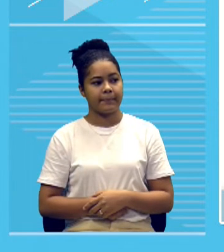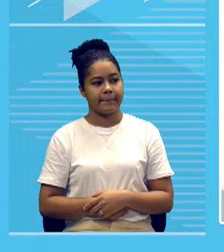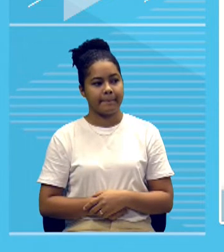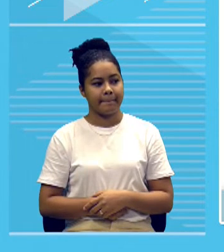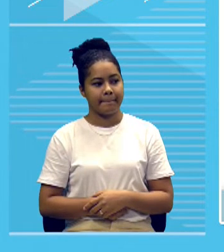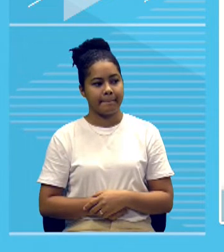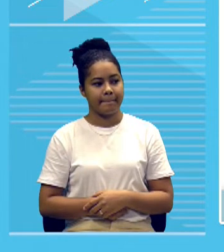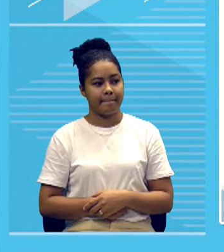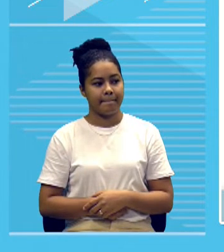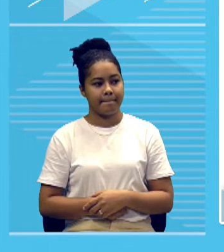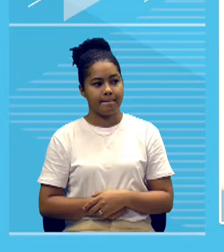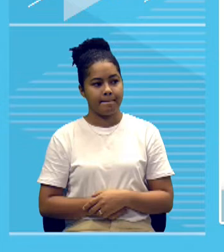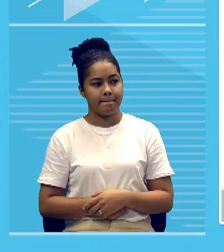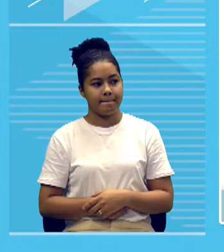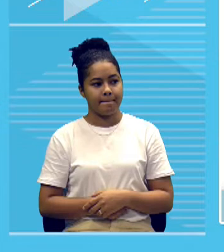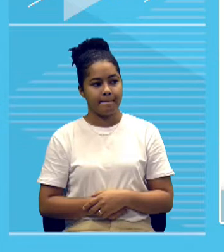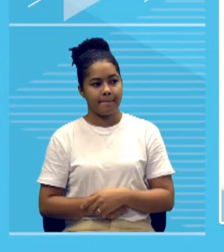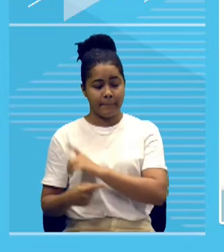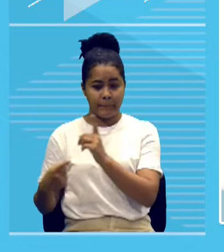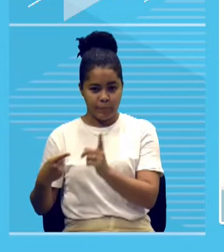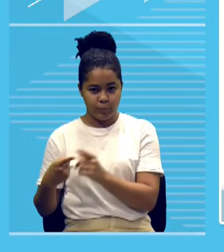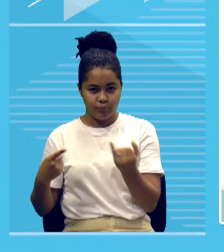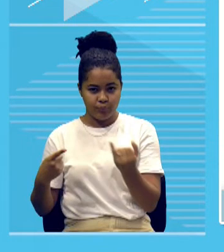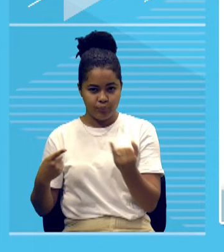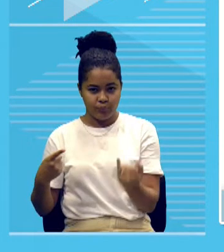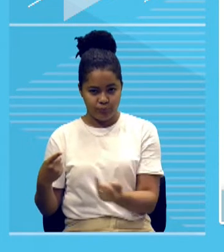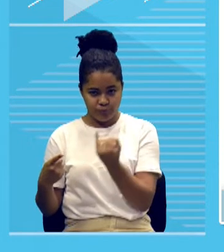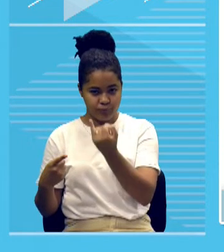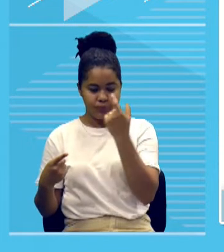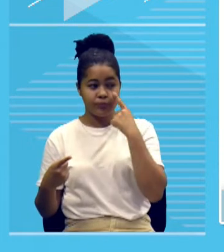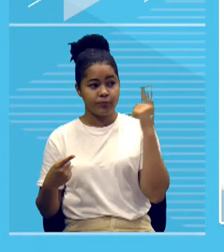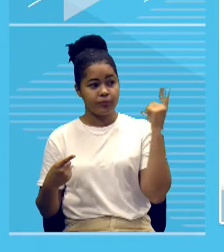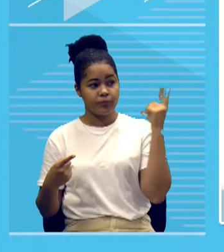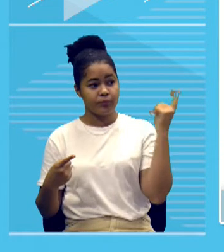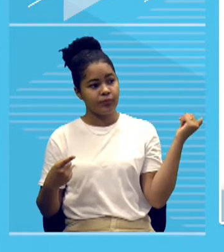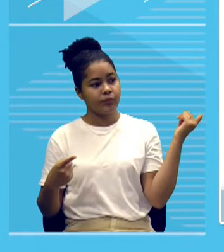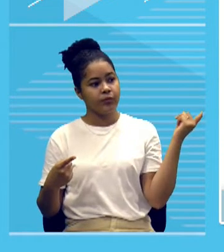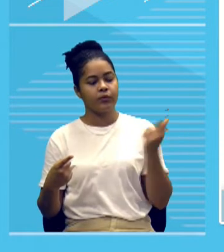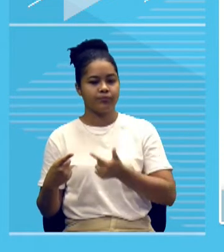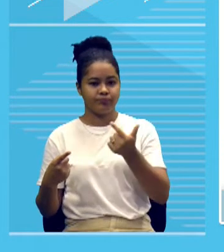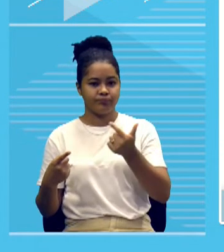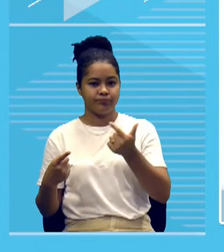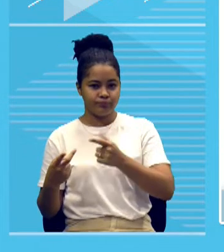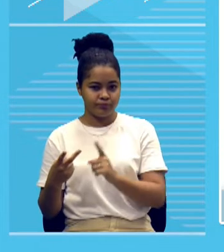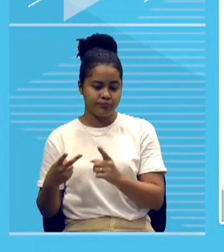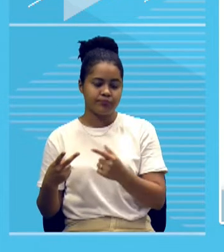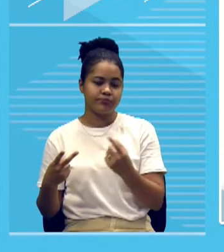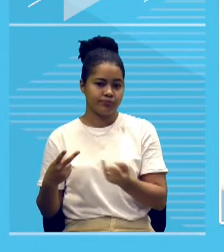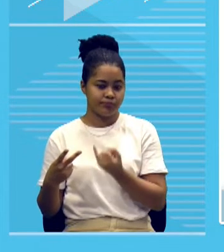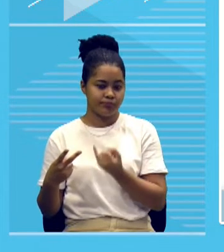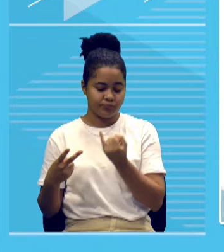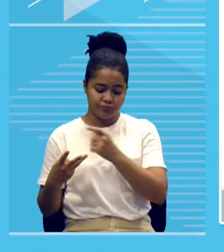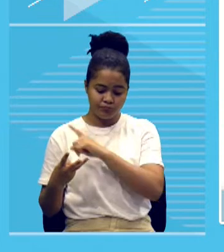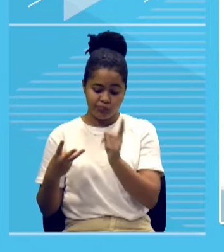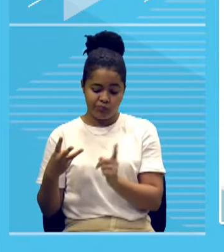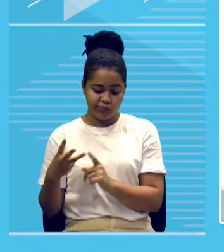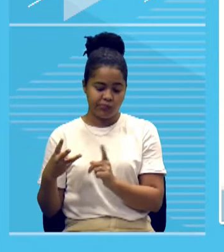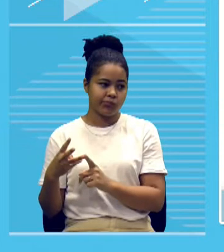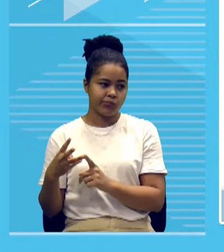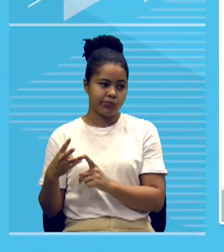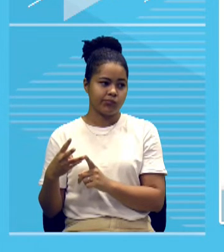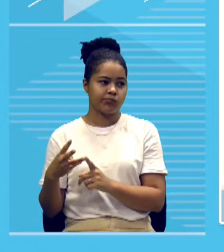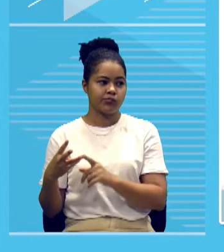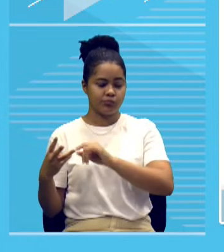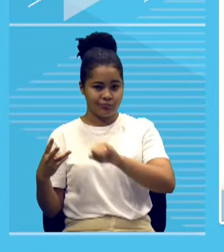e esse terceiro elemento o primeiro elemento é importante e o segundo é importante o terceiro elemento